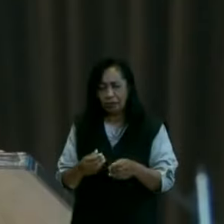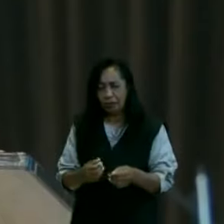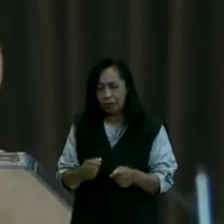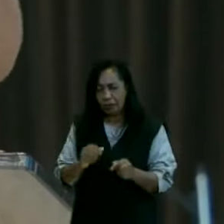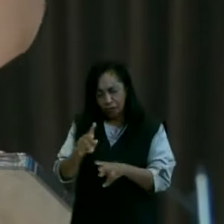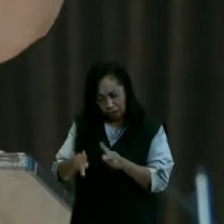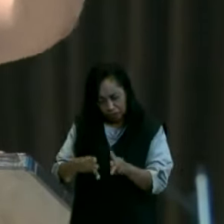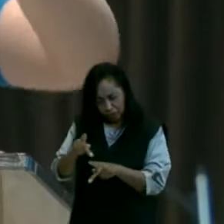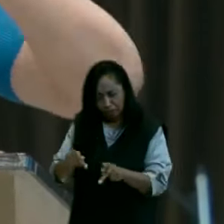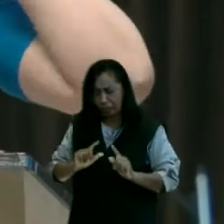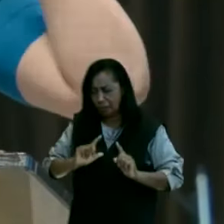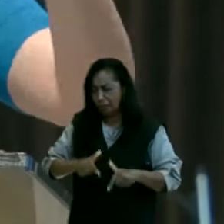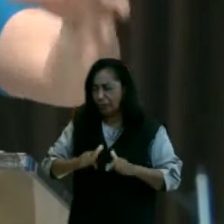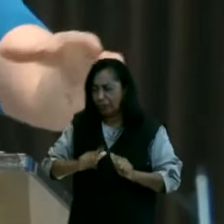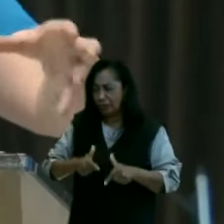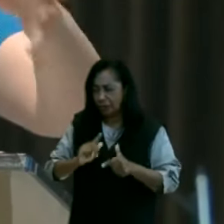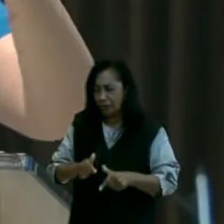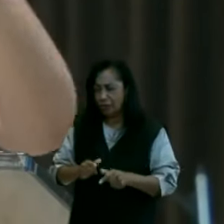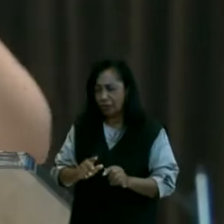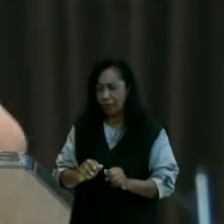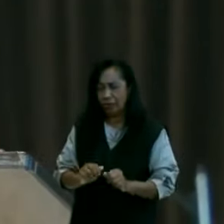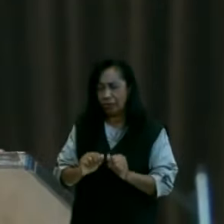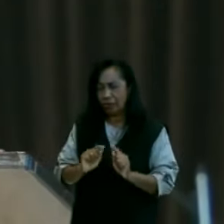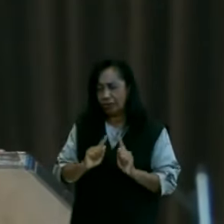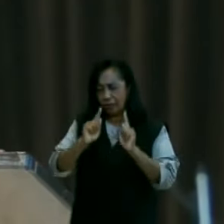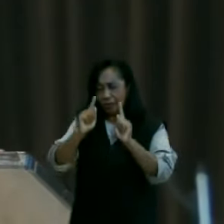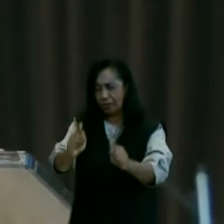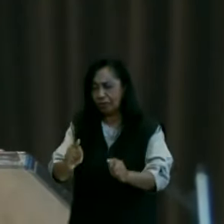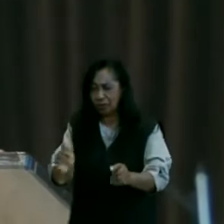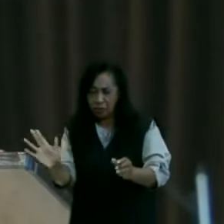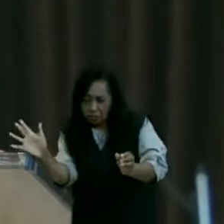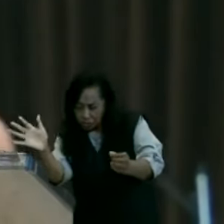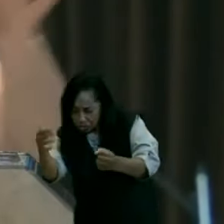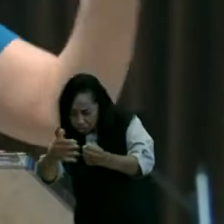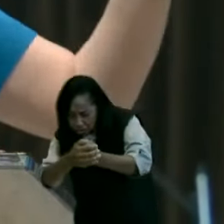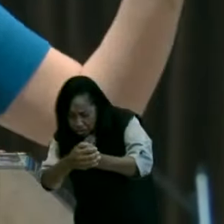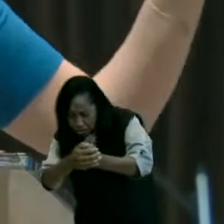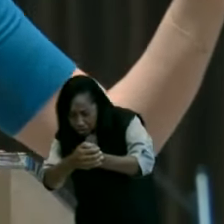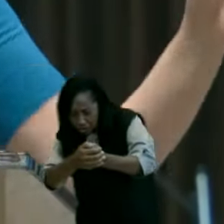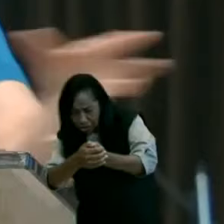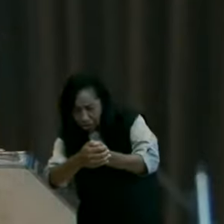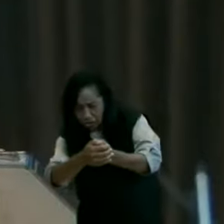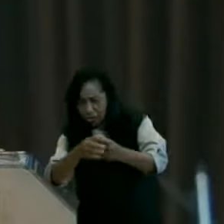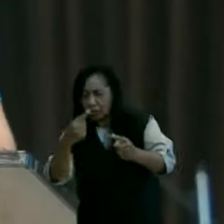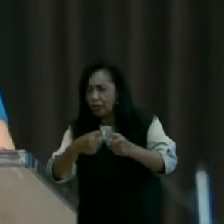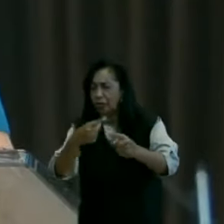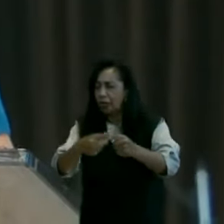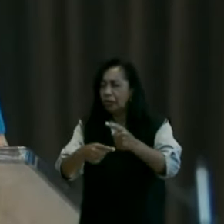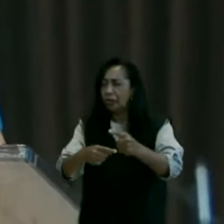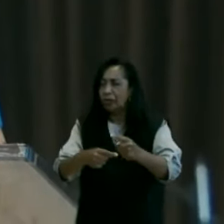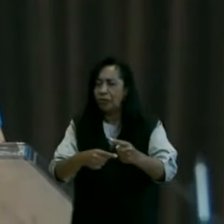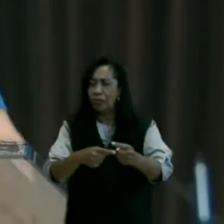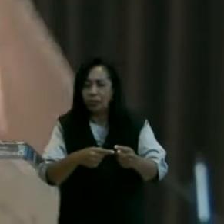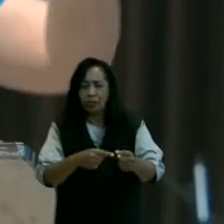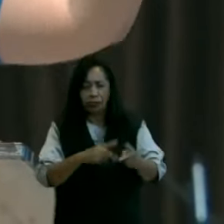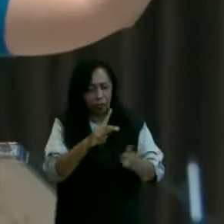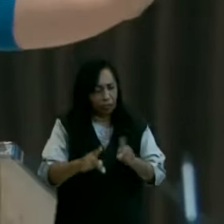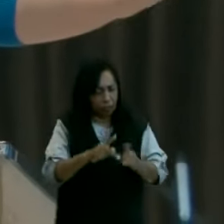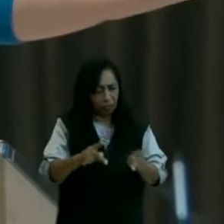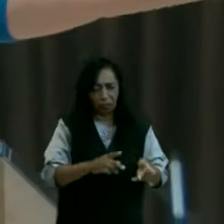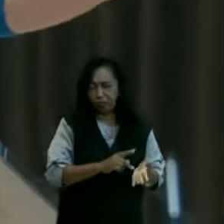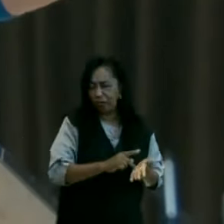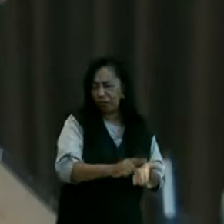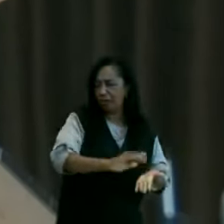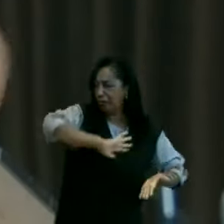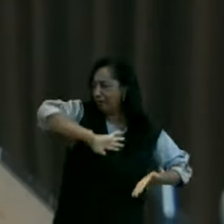Gideão, estava vivendo escondido nas cavernas e nas fortificações, porque os midianitas arrasavam com eles, porque